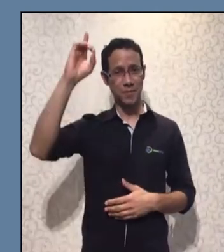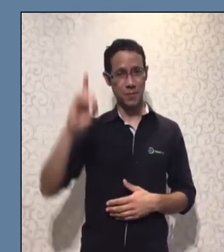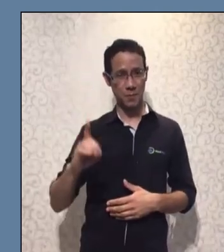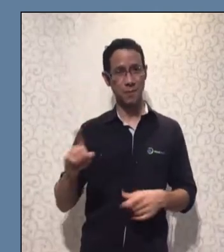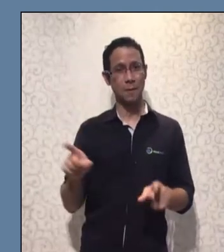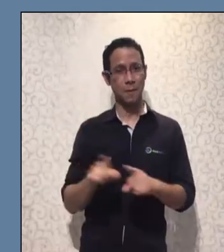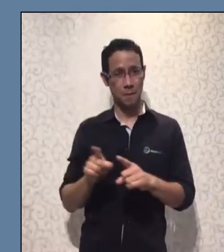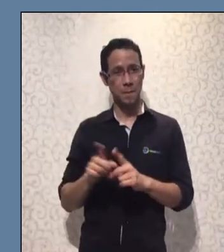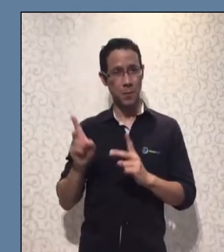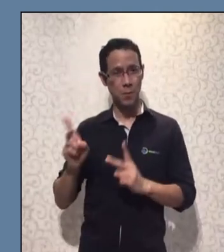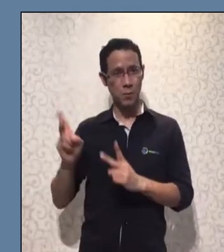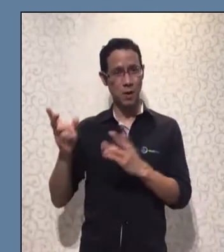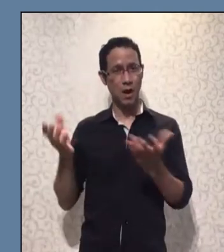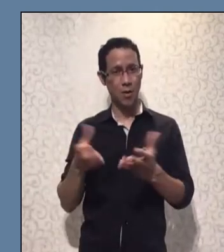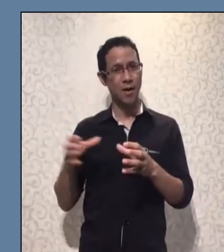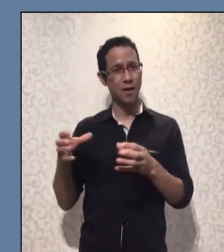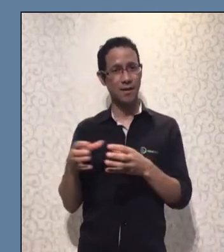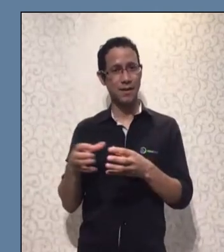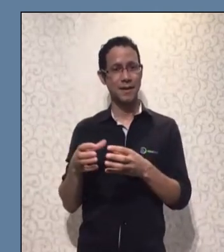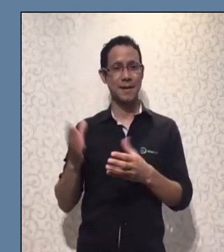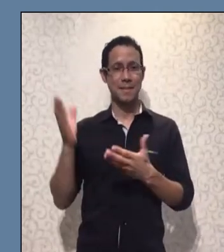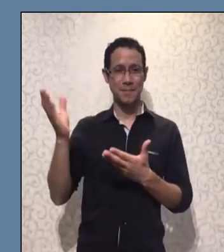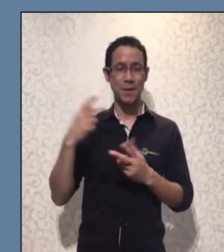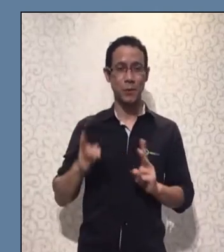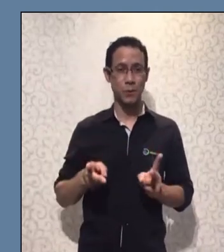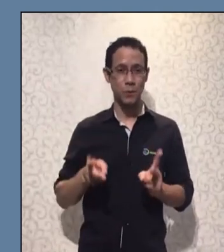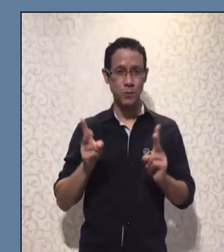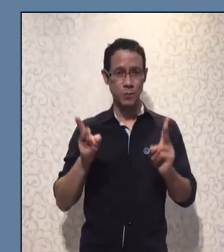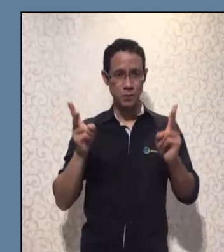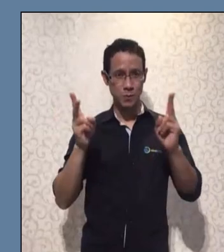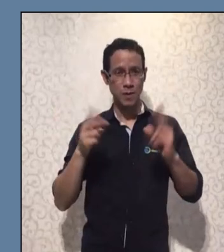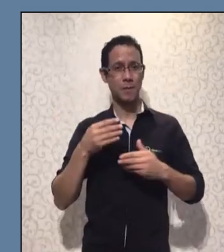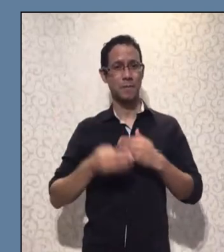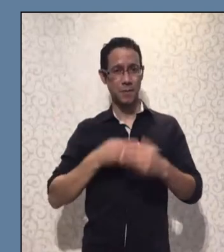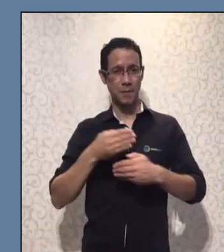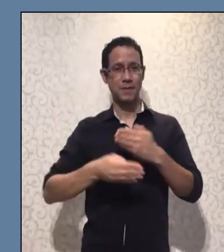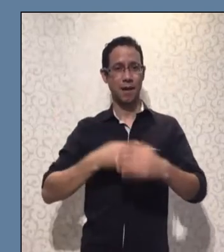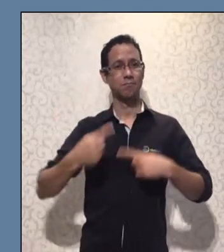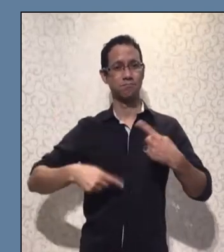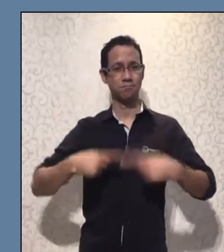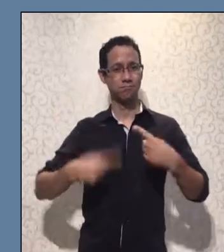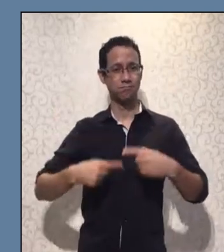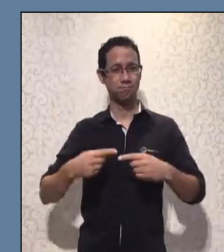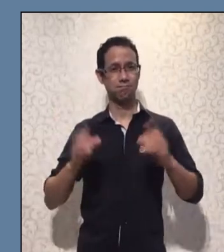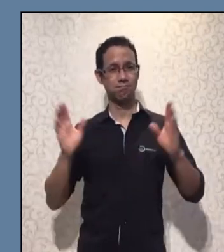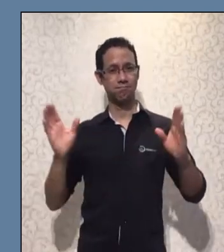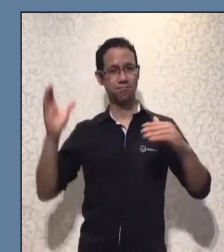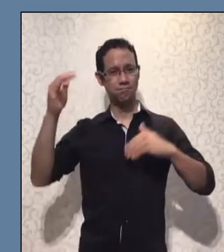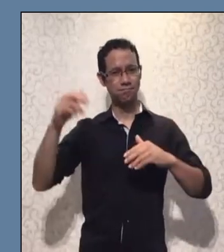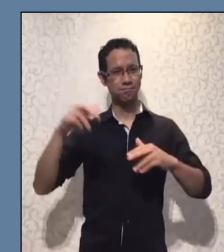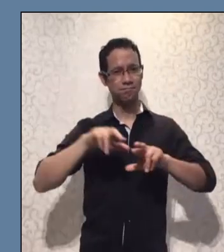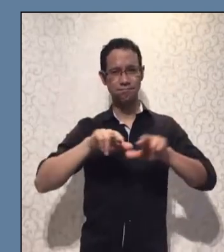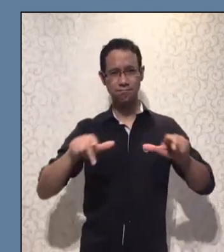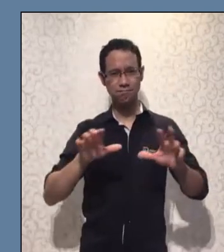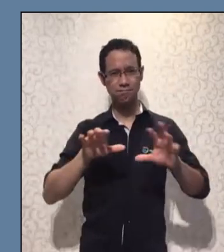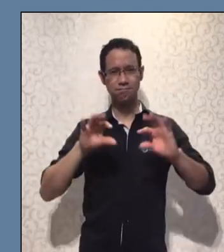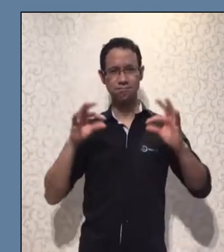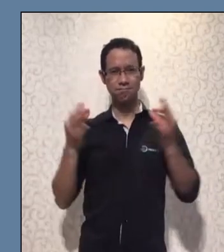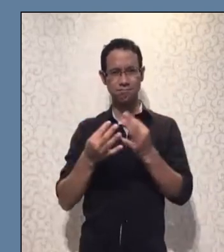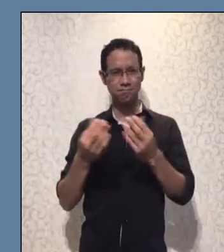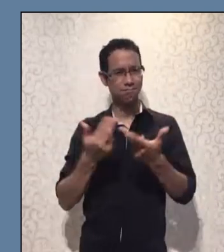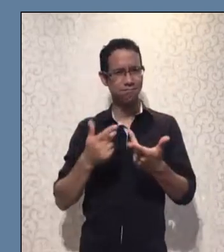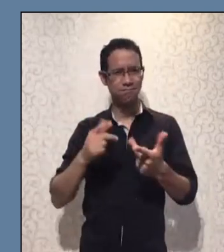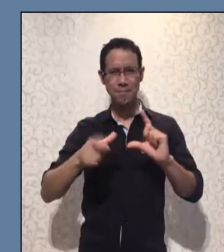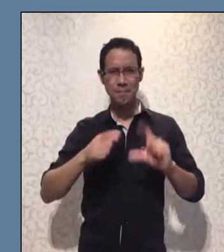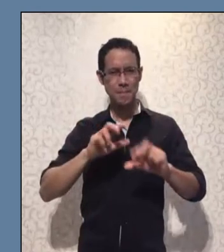agora com a equipe que dá continuidade aos processos de discussão do acervo, como fazer uma transposição e uma